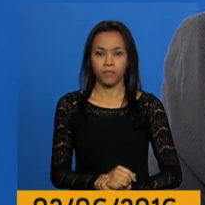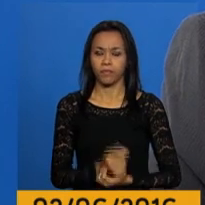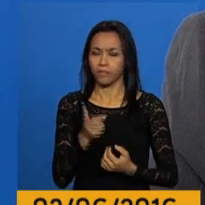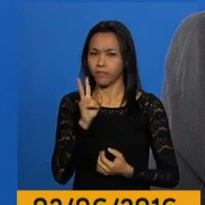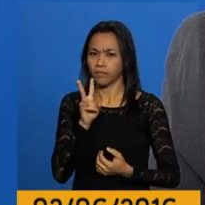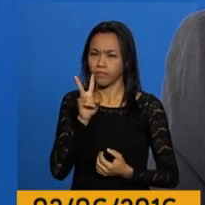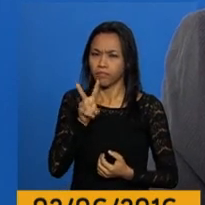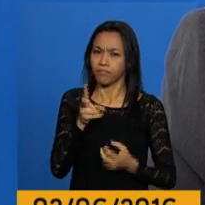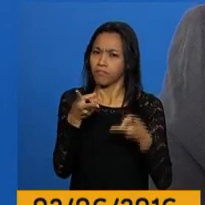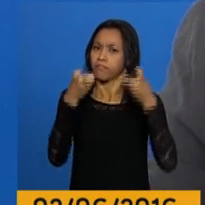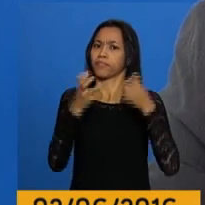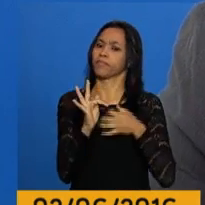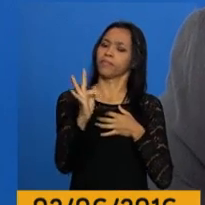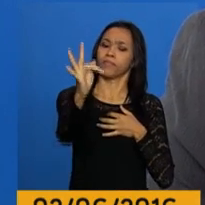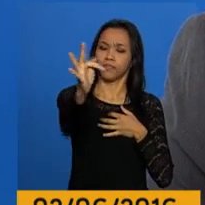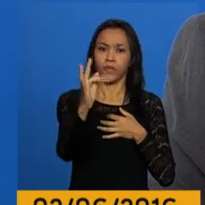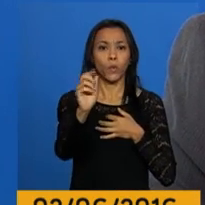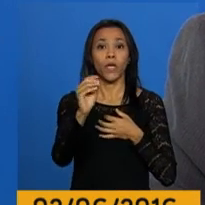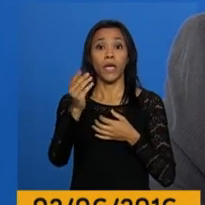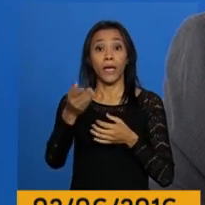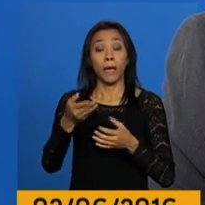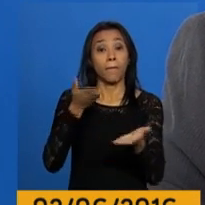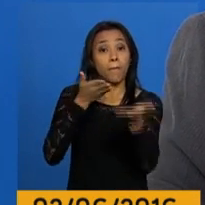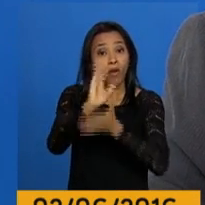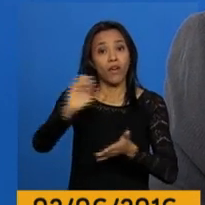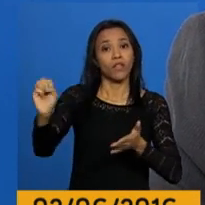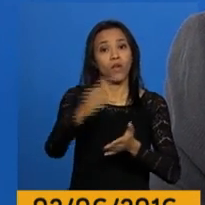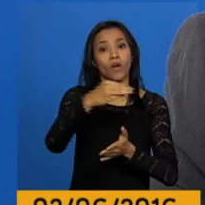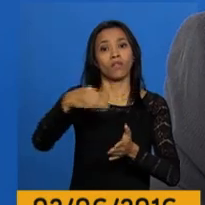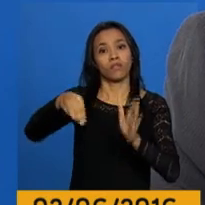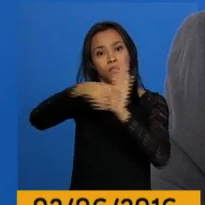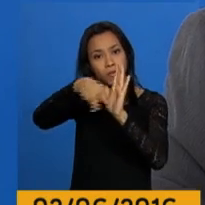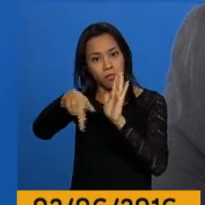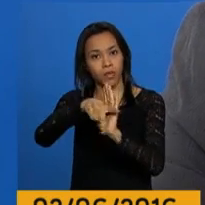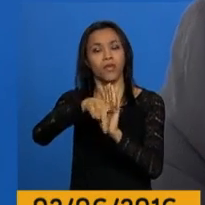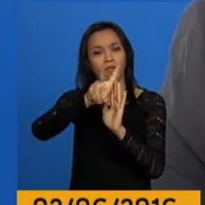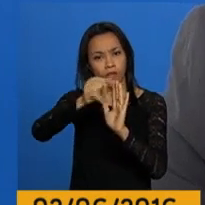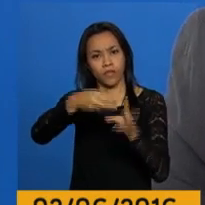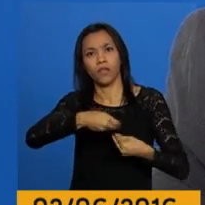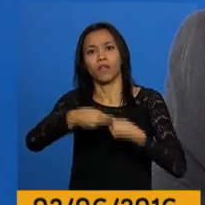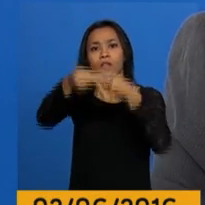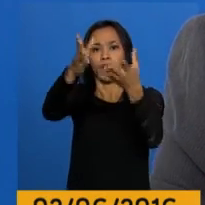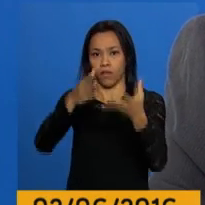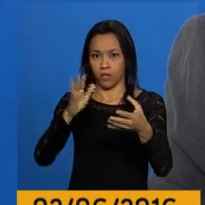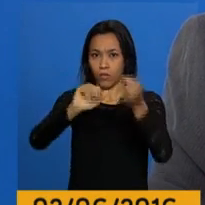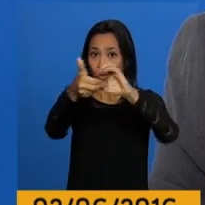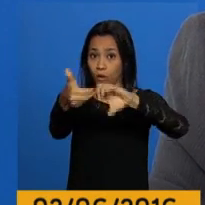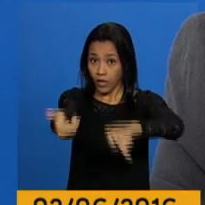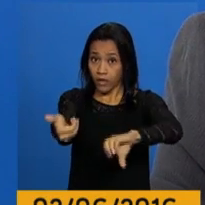perspectivas para aprovação de novas medidas que venham a ser encaminhadas ao Congresso dentro do esforço de